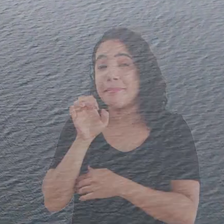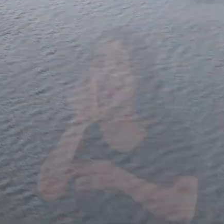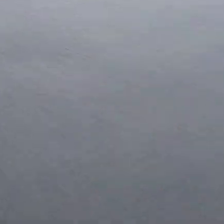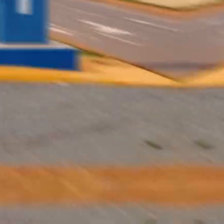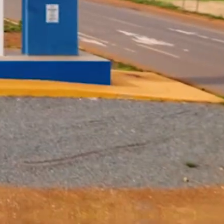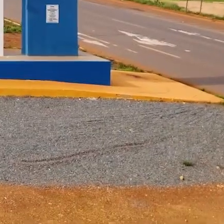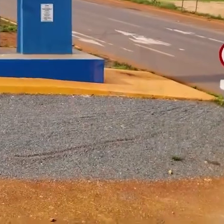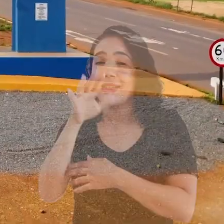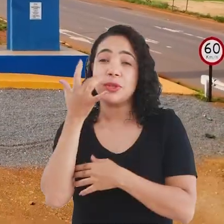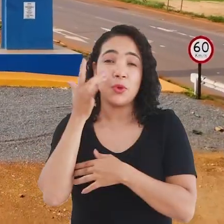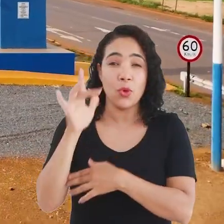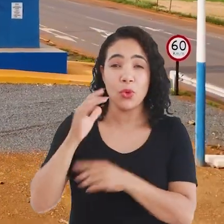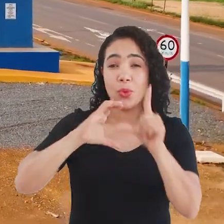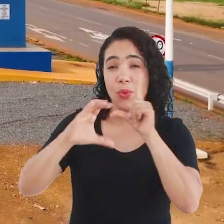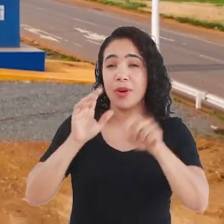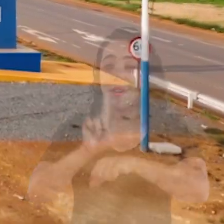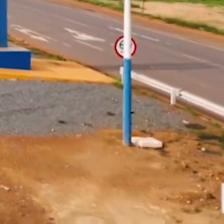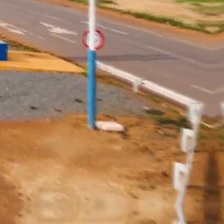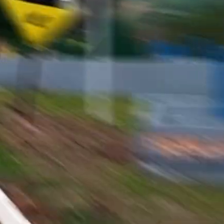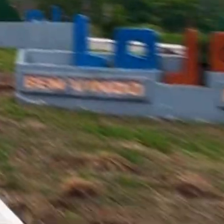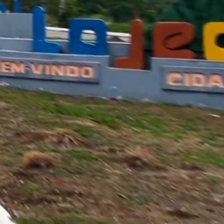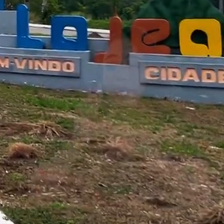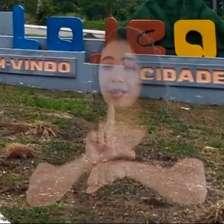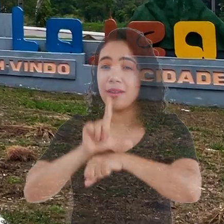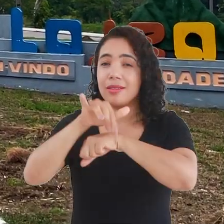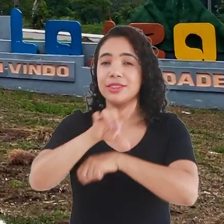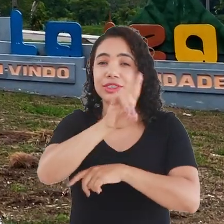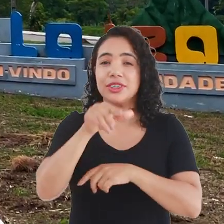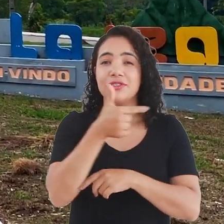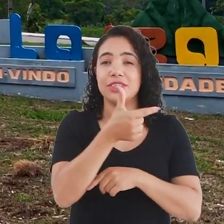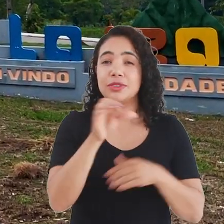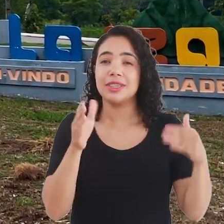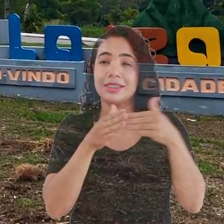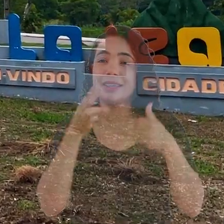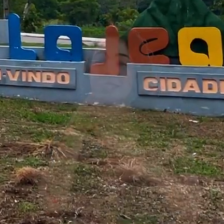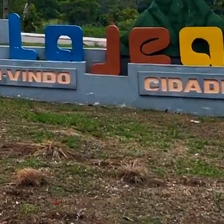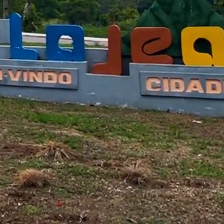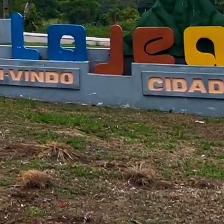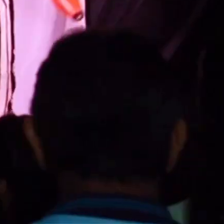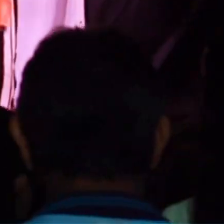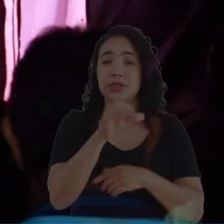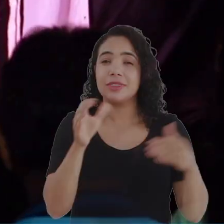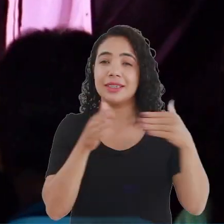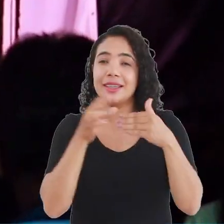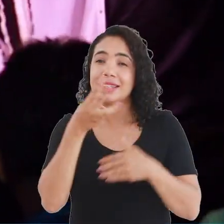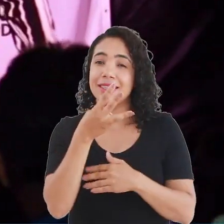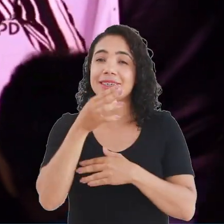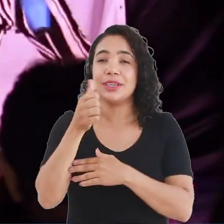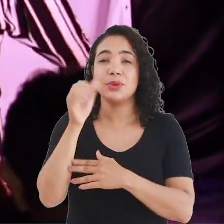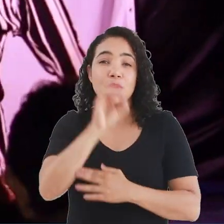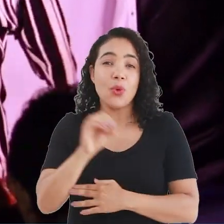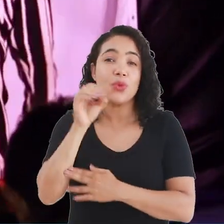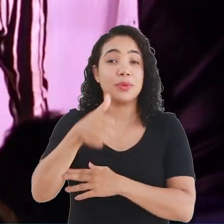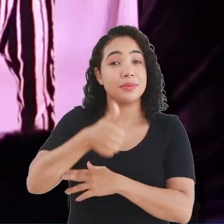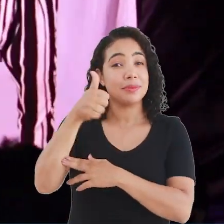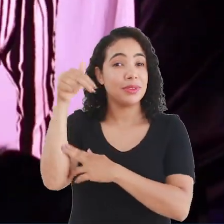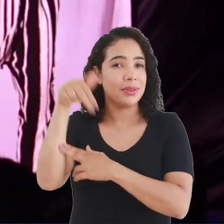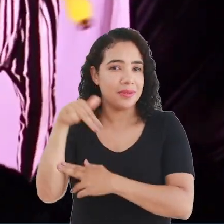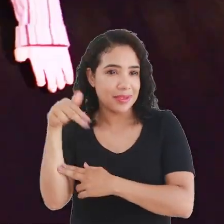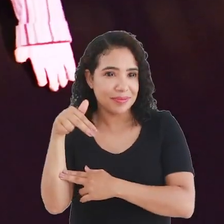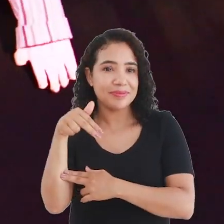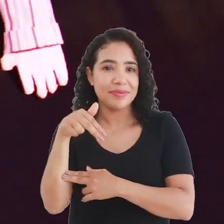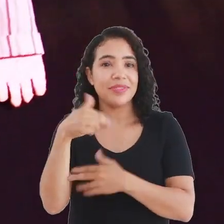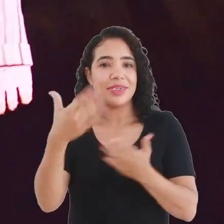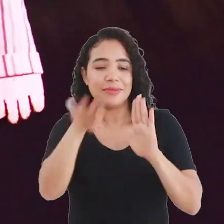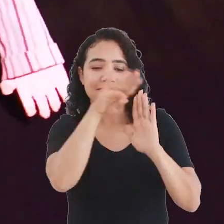Ouro, Colinas e Lajeado. Nos dias 29, 30